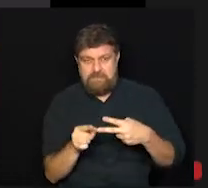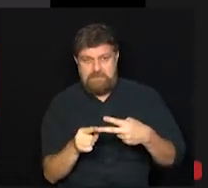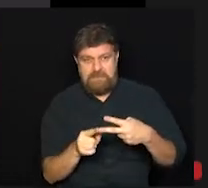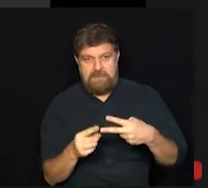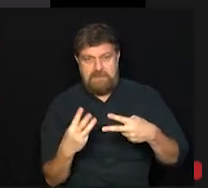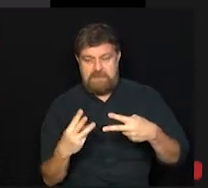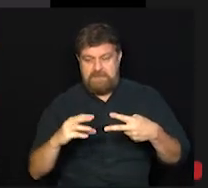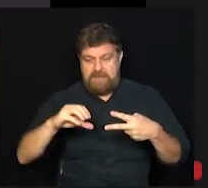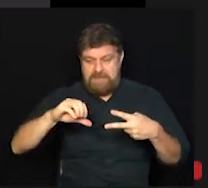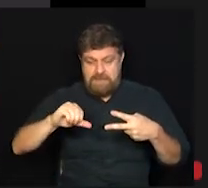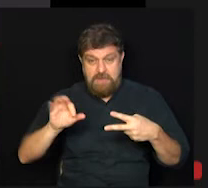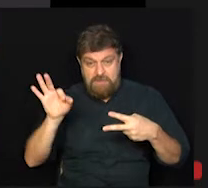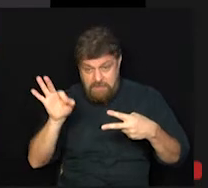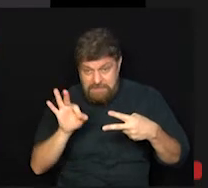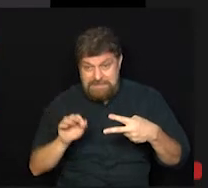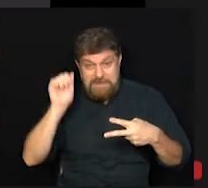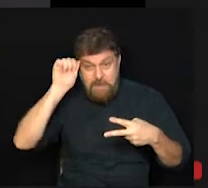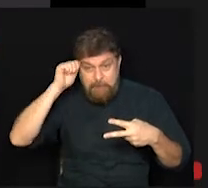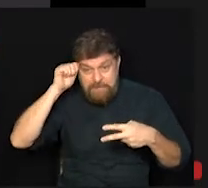pardos.